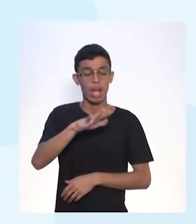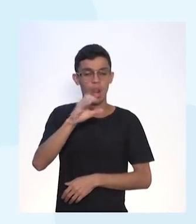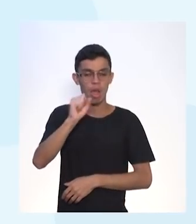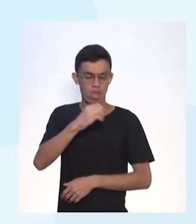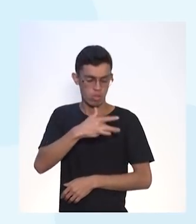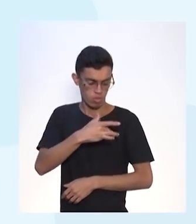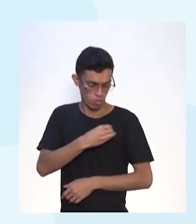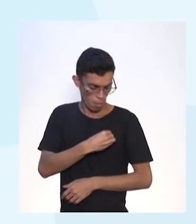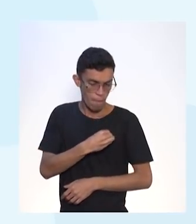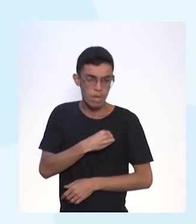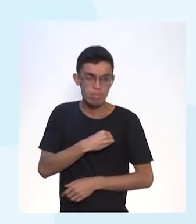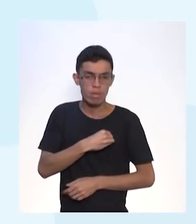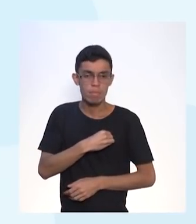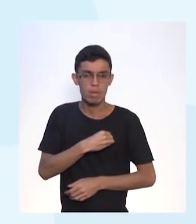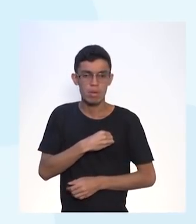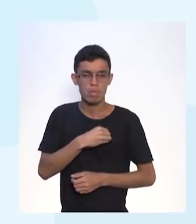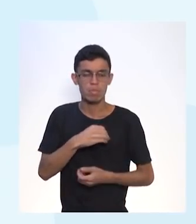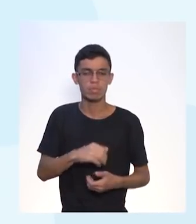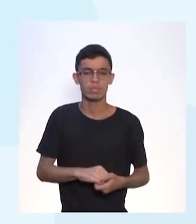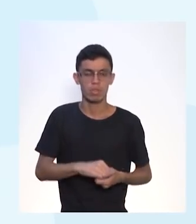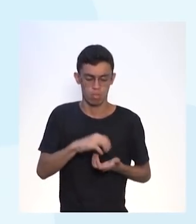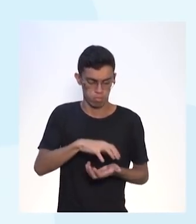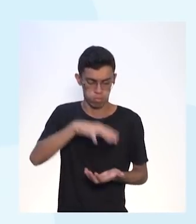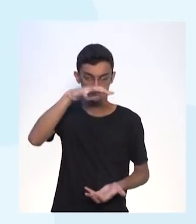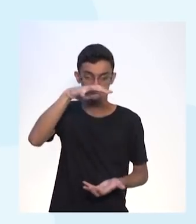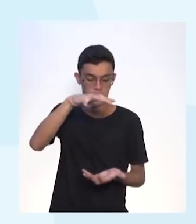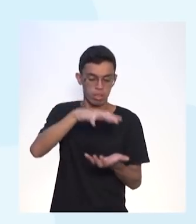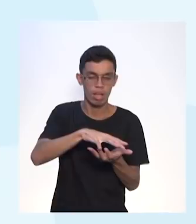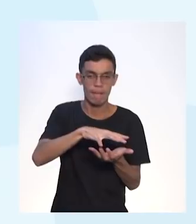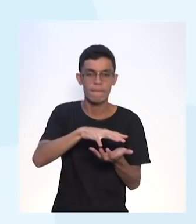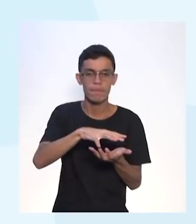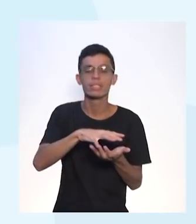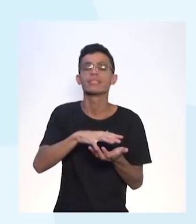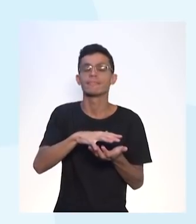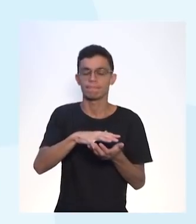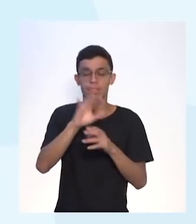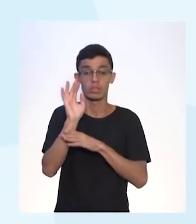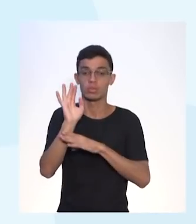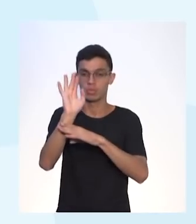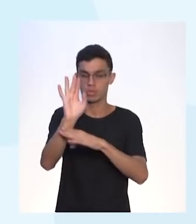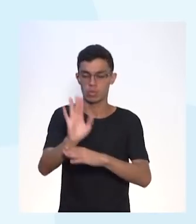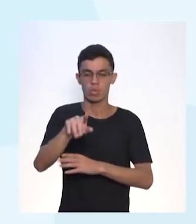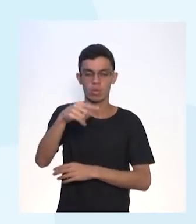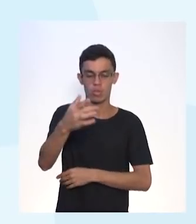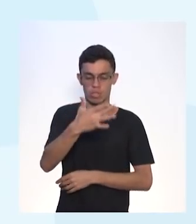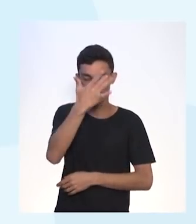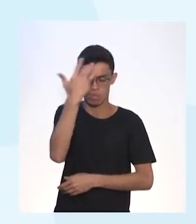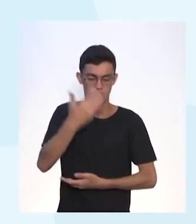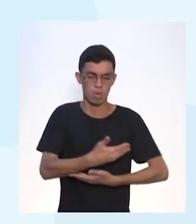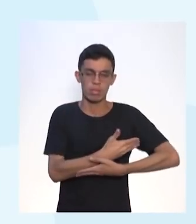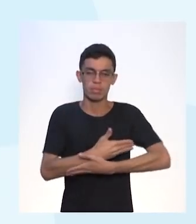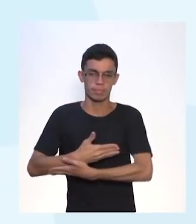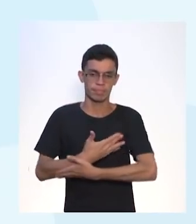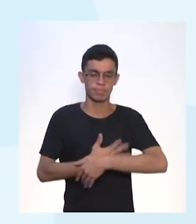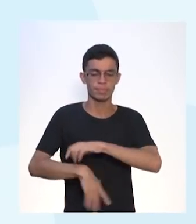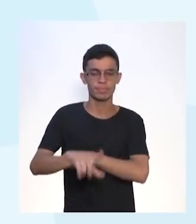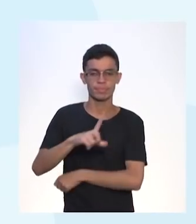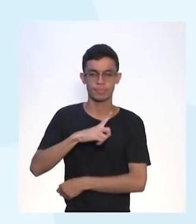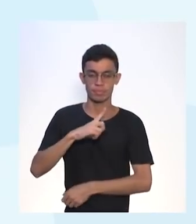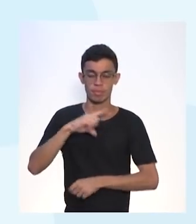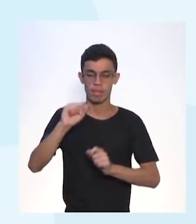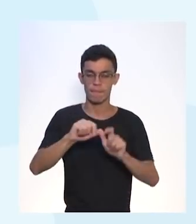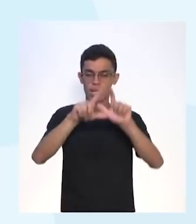Qualquer quantidade pode fazer toda a diferença. E depois nós temos uns outros símbolos aqui